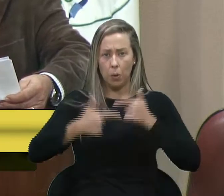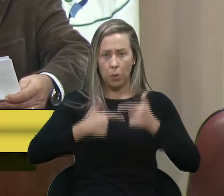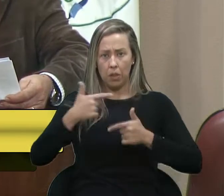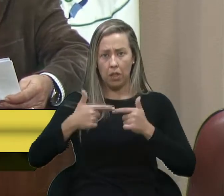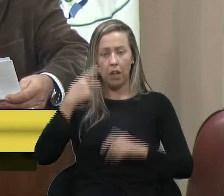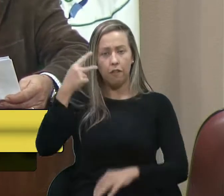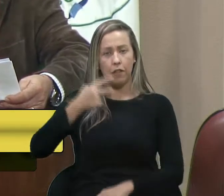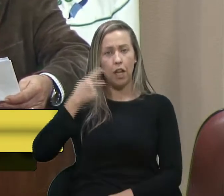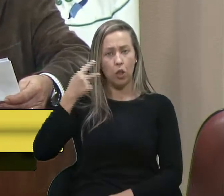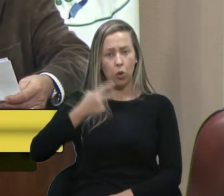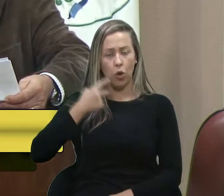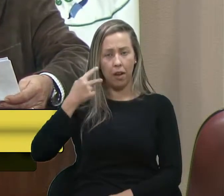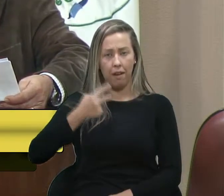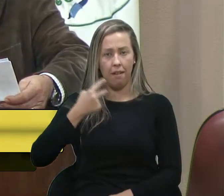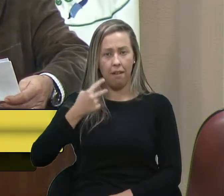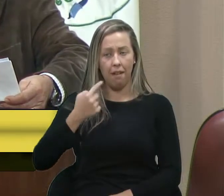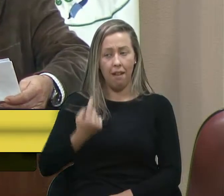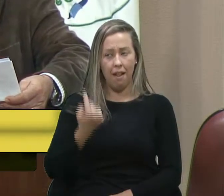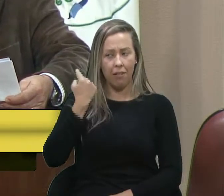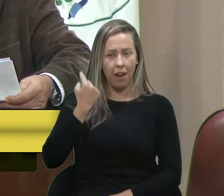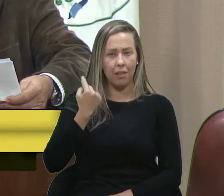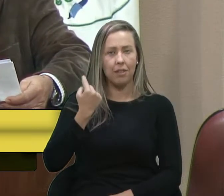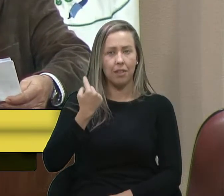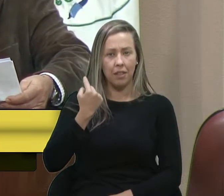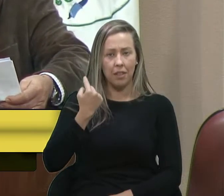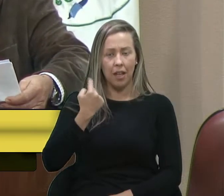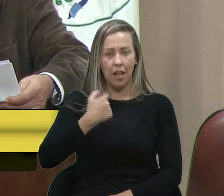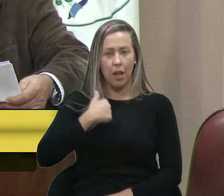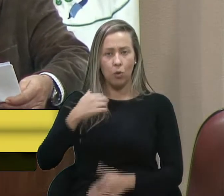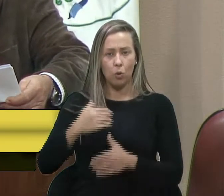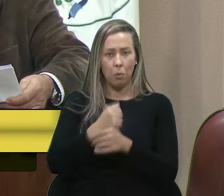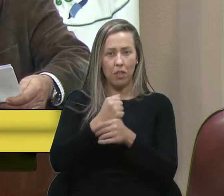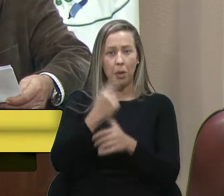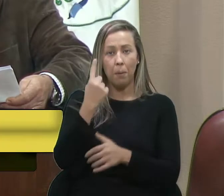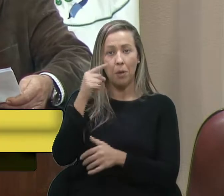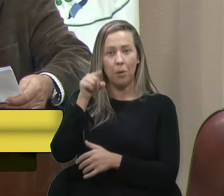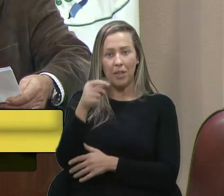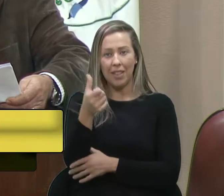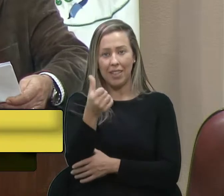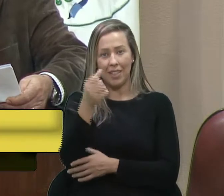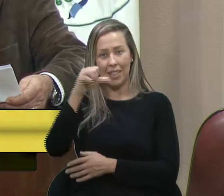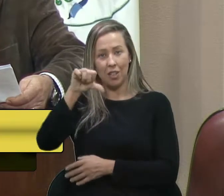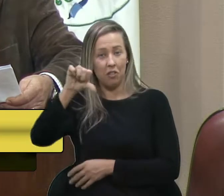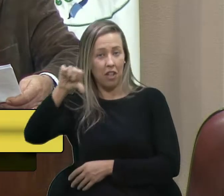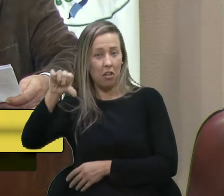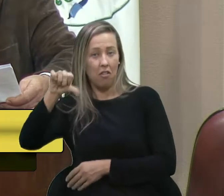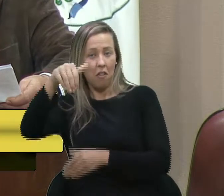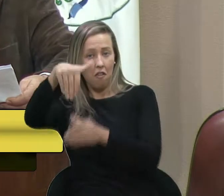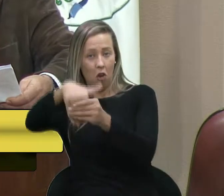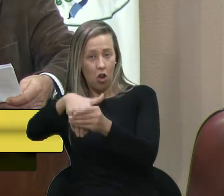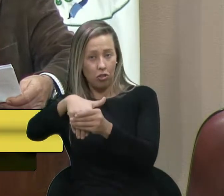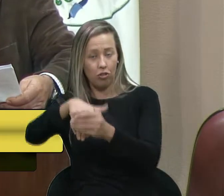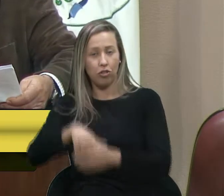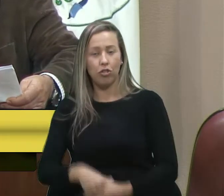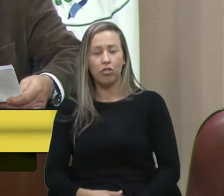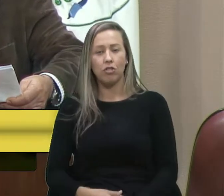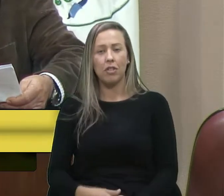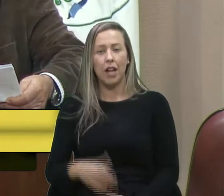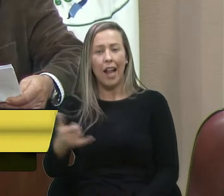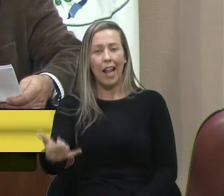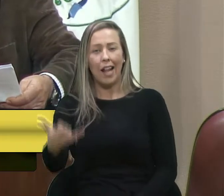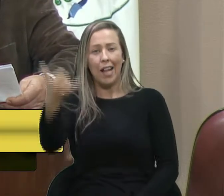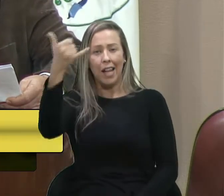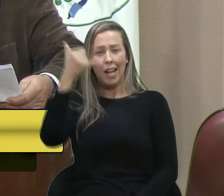lá atrás, que eu fui suplente com 1.669 votos, quando me